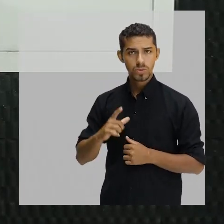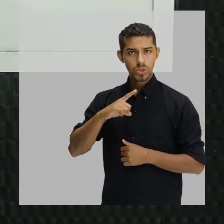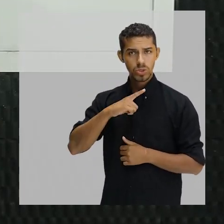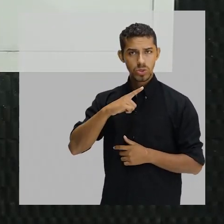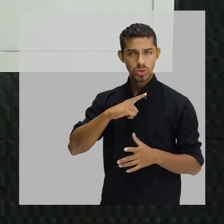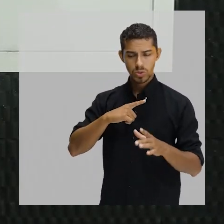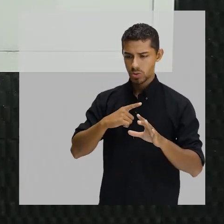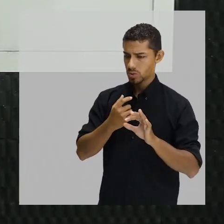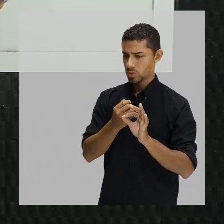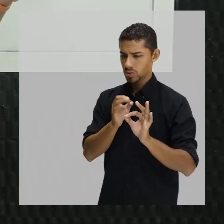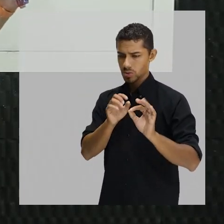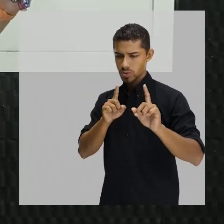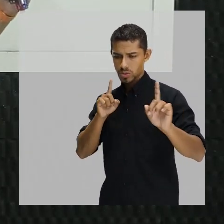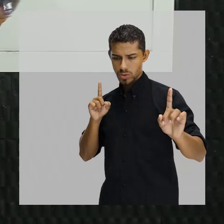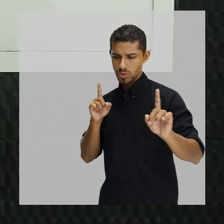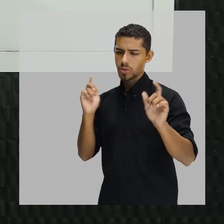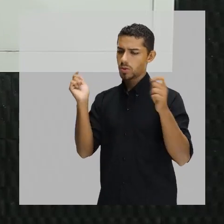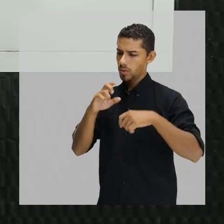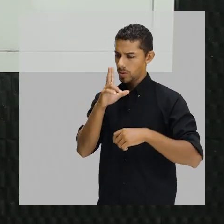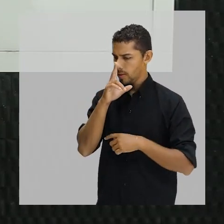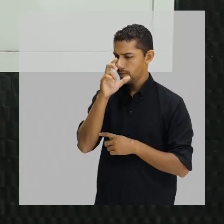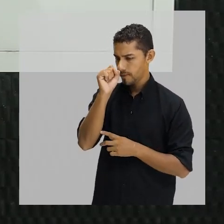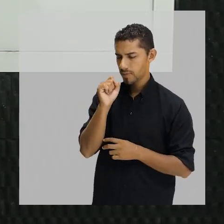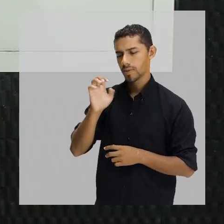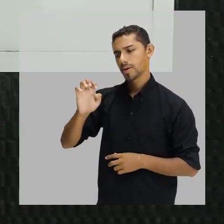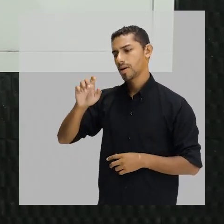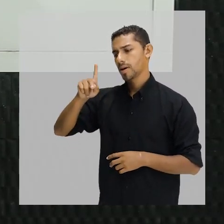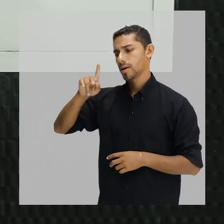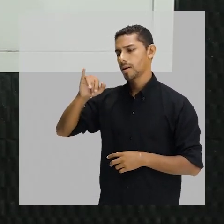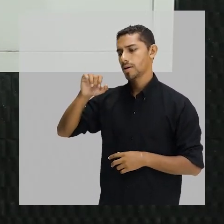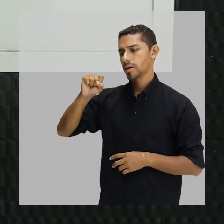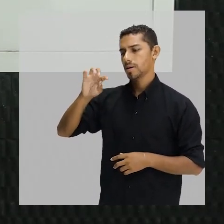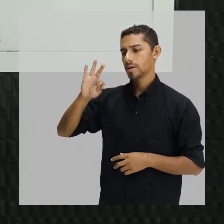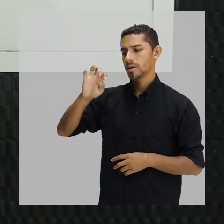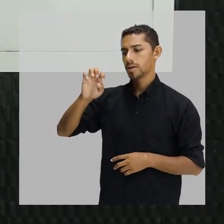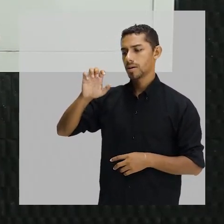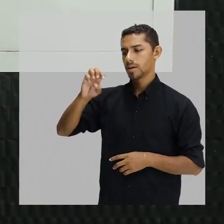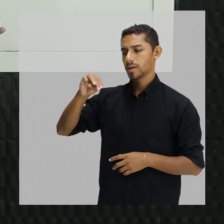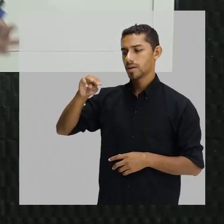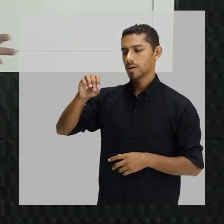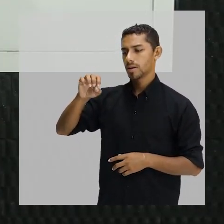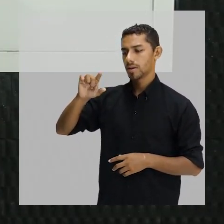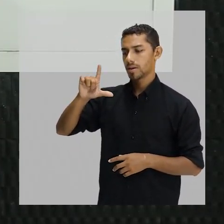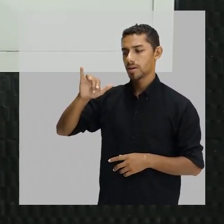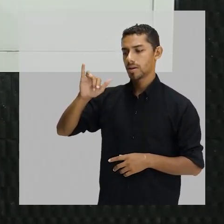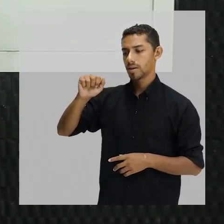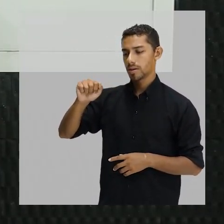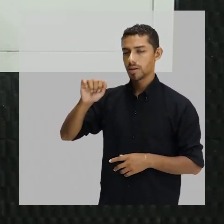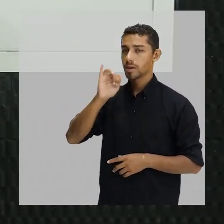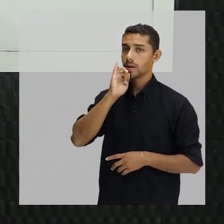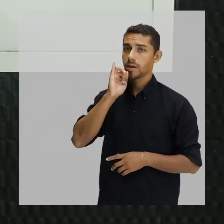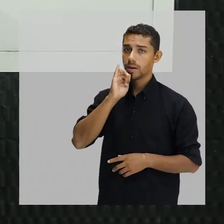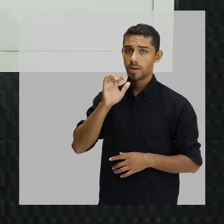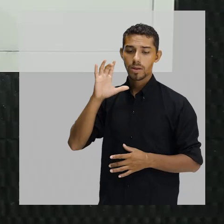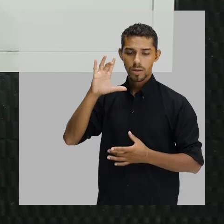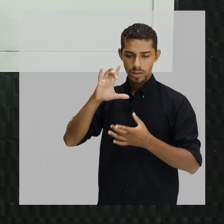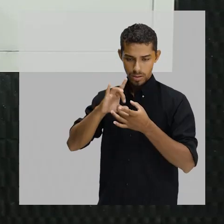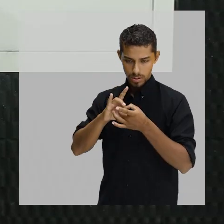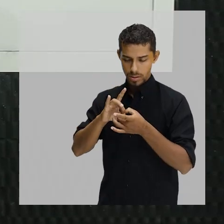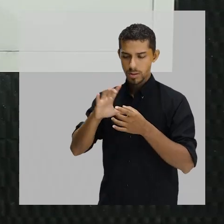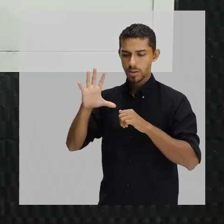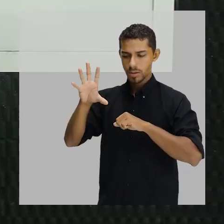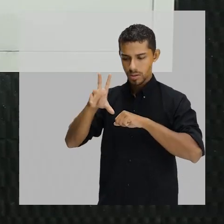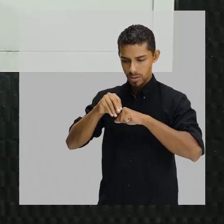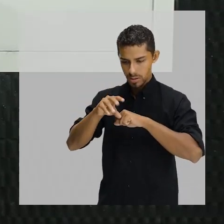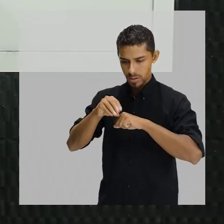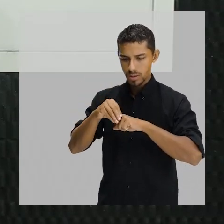uma extensão muito forte é a epistemologia. Tá? A epistemologia ela traz para a gente uma condição de conhecimento,